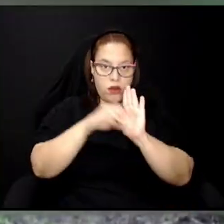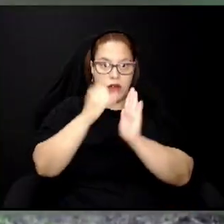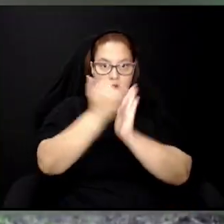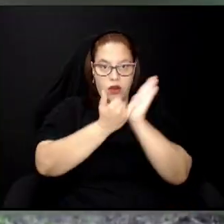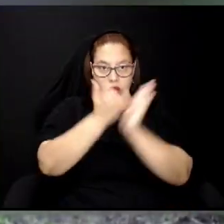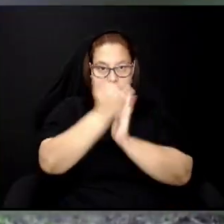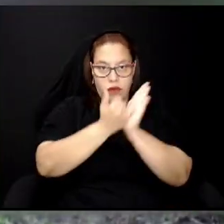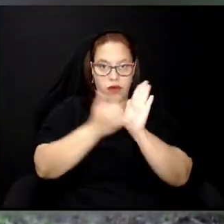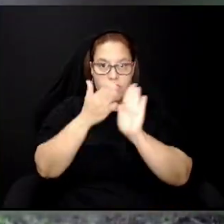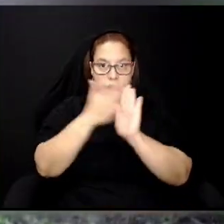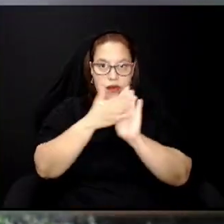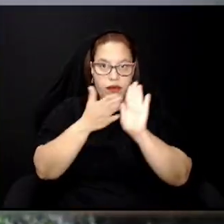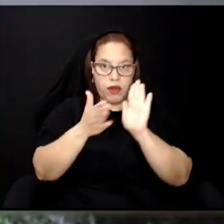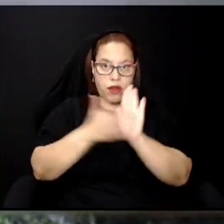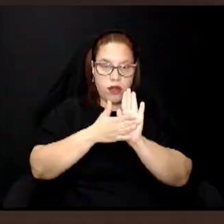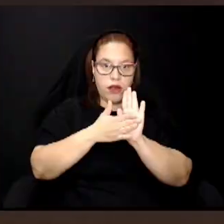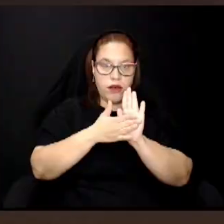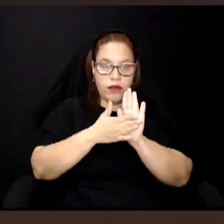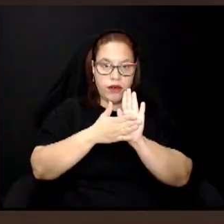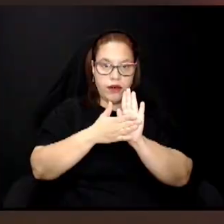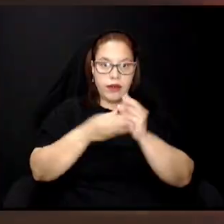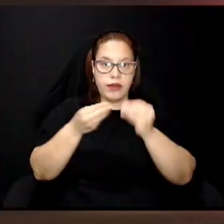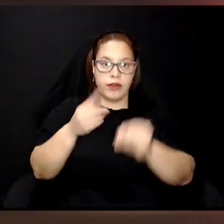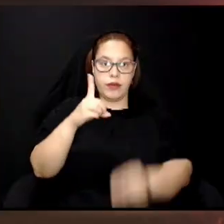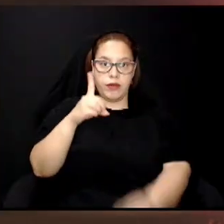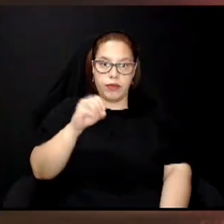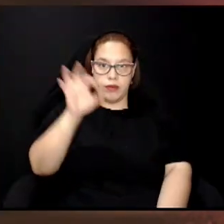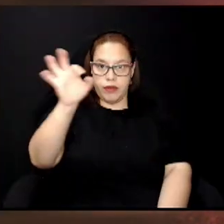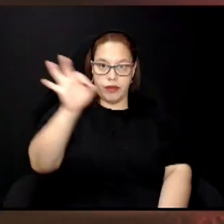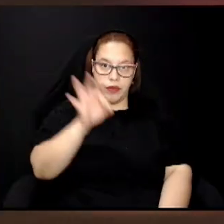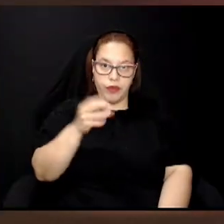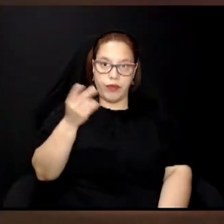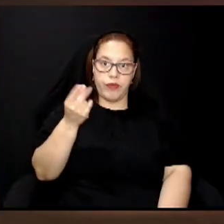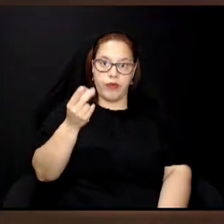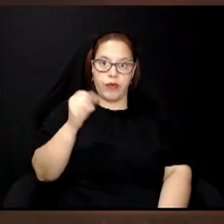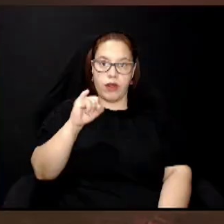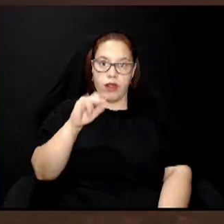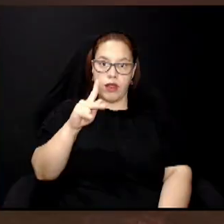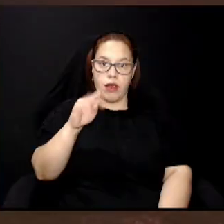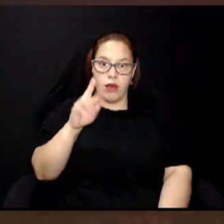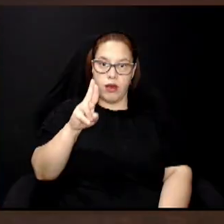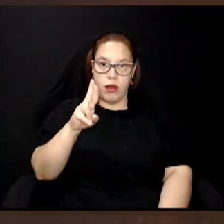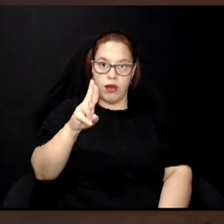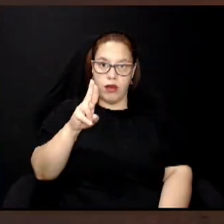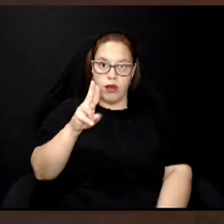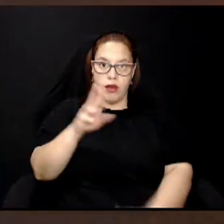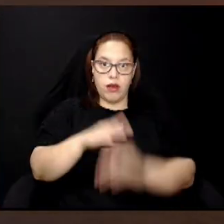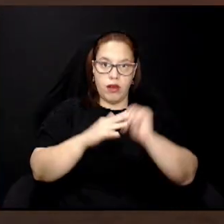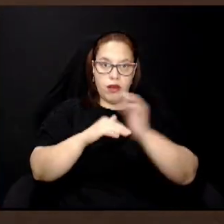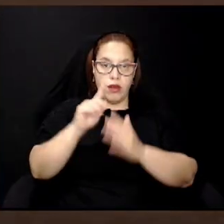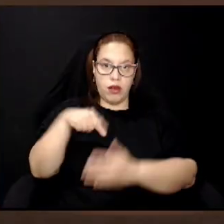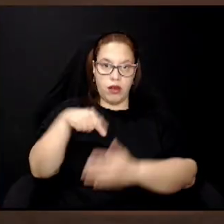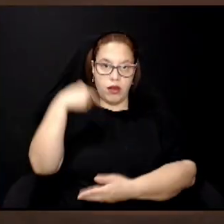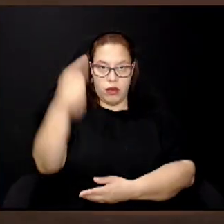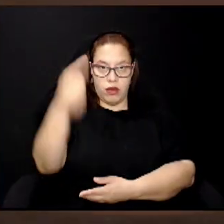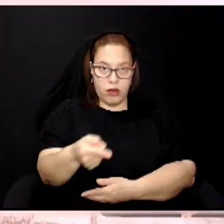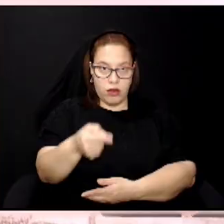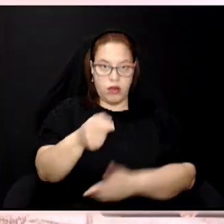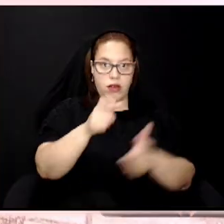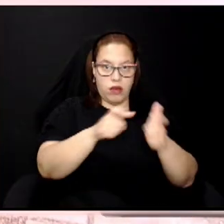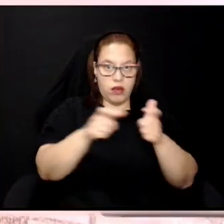proposta, o benefício será de 10% no valor do IPTU do exercício seguinte para cada animal